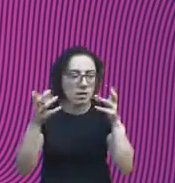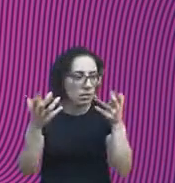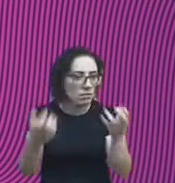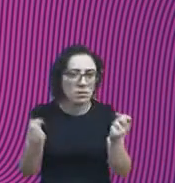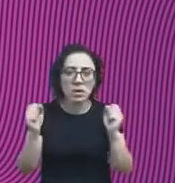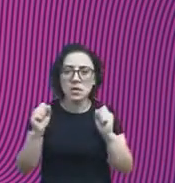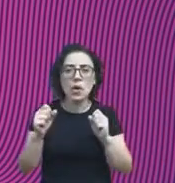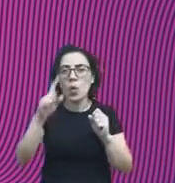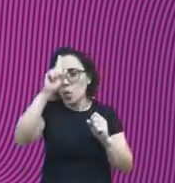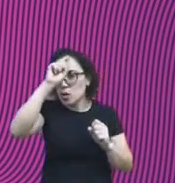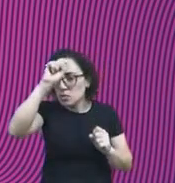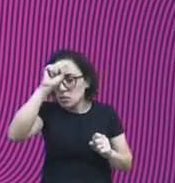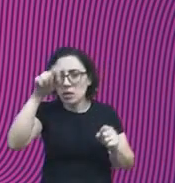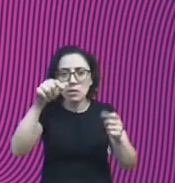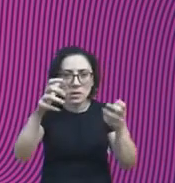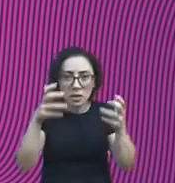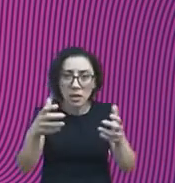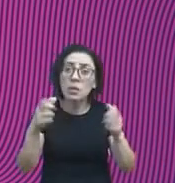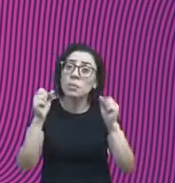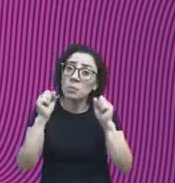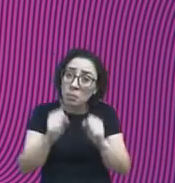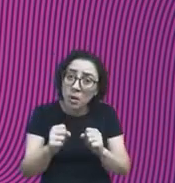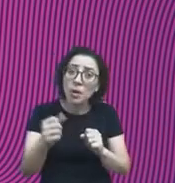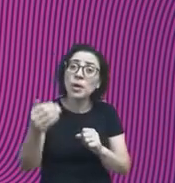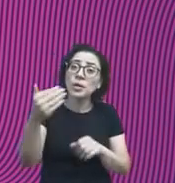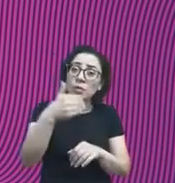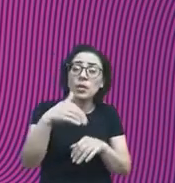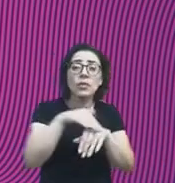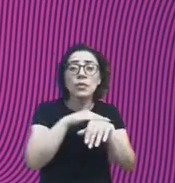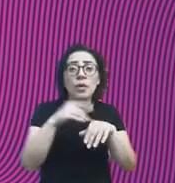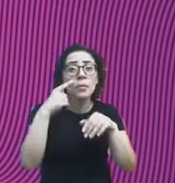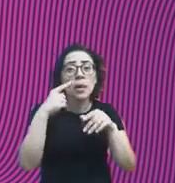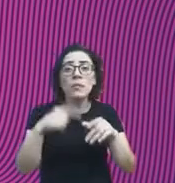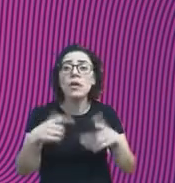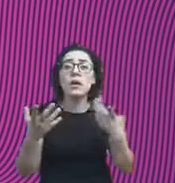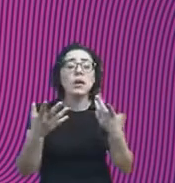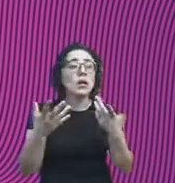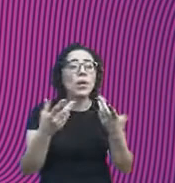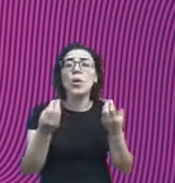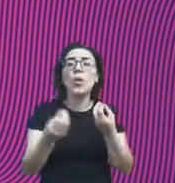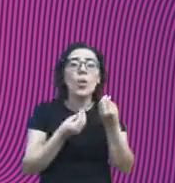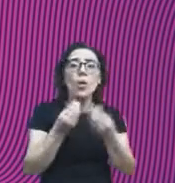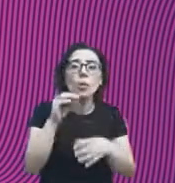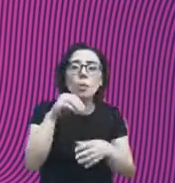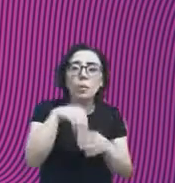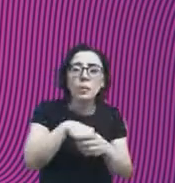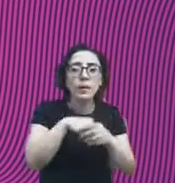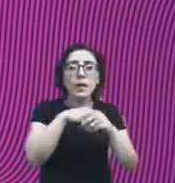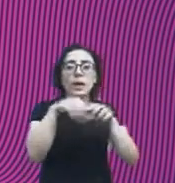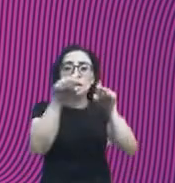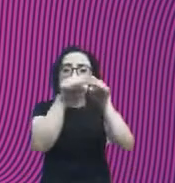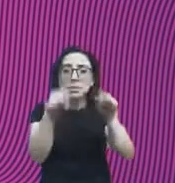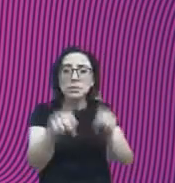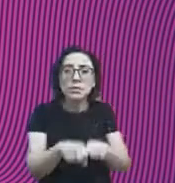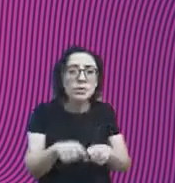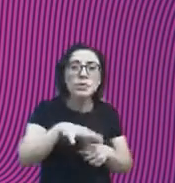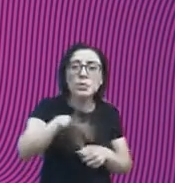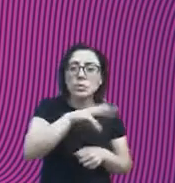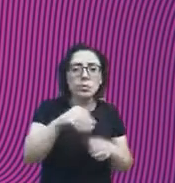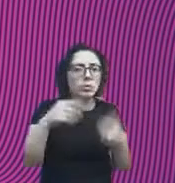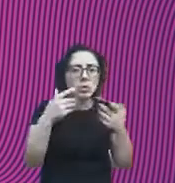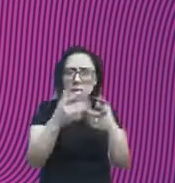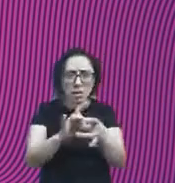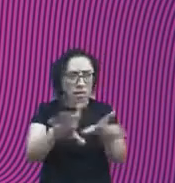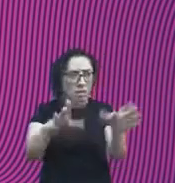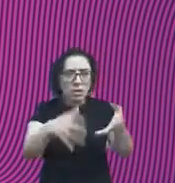plataforma. Por quê? Porque é a única plataforma, eu estou à vontade, porque é uma coisa que começou há 17 anos, que está aí. Hospitais da Unimed